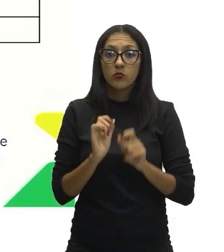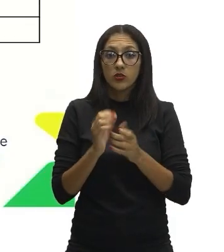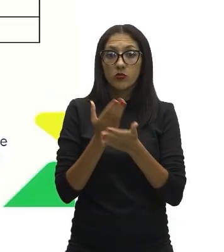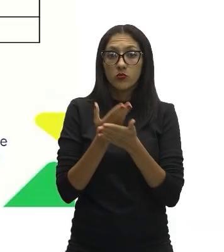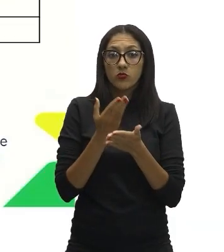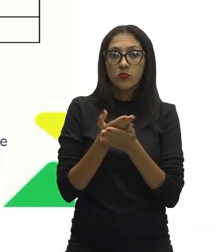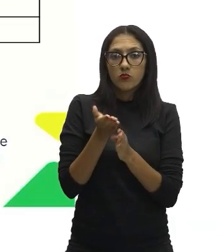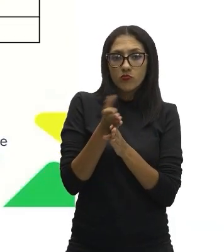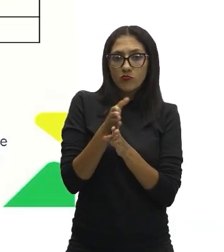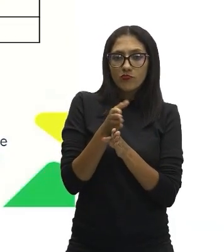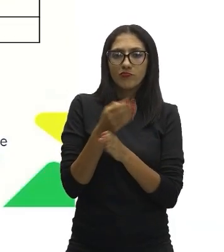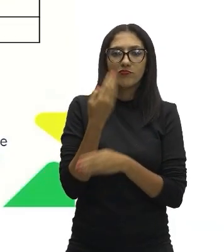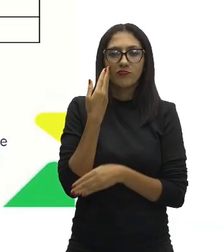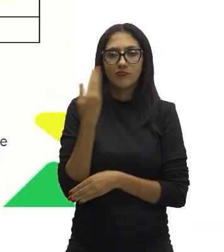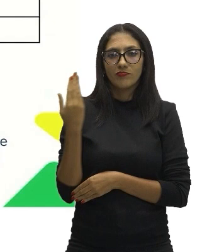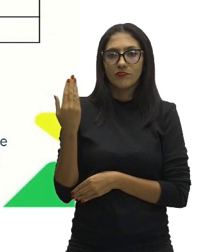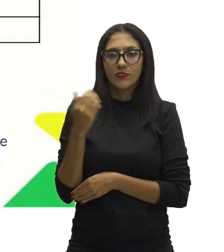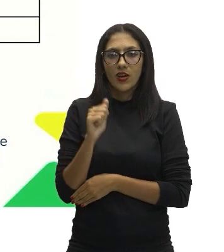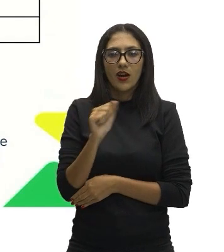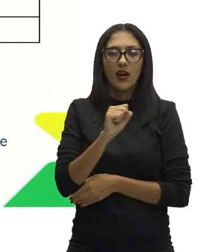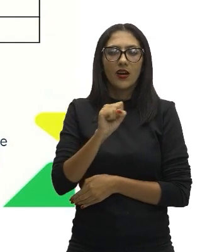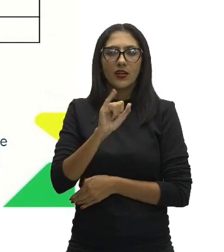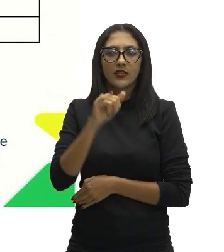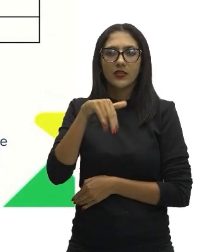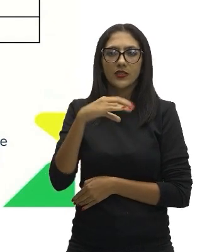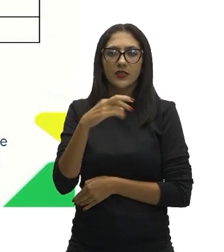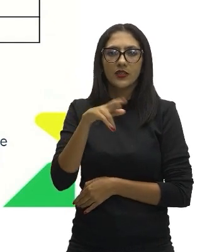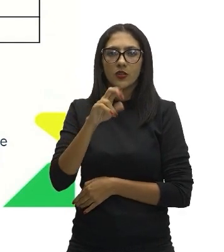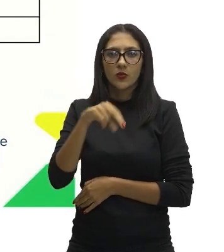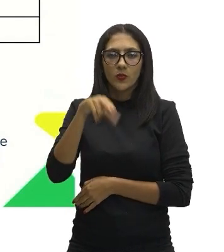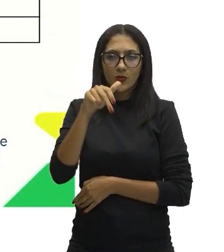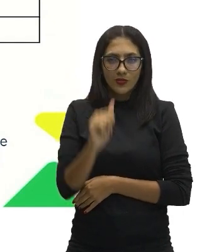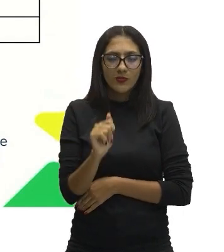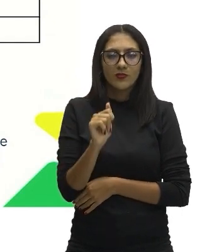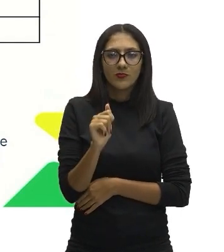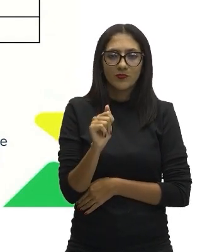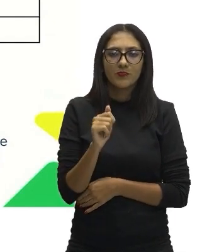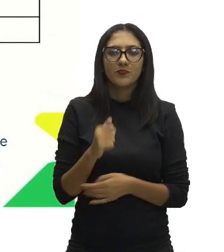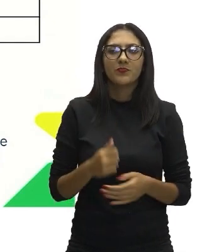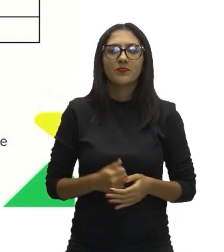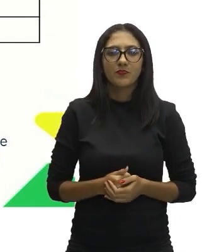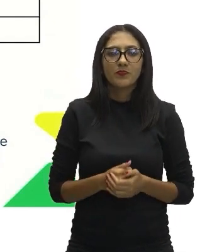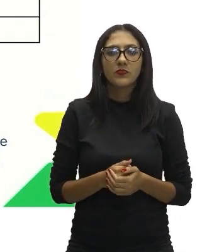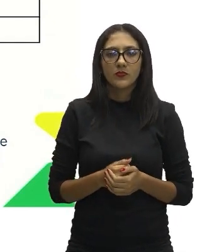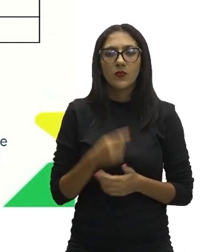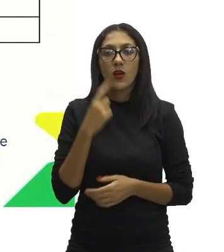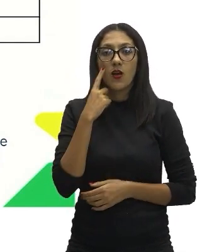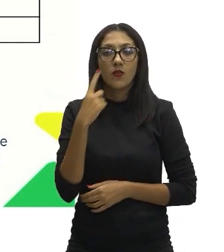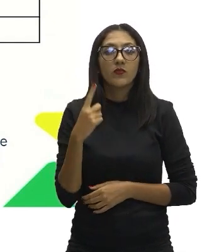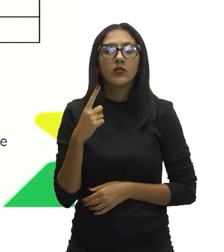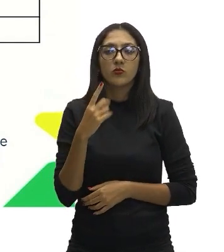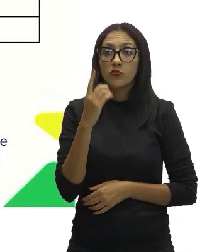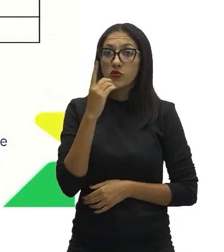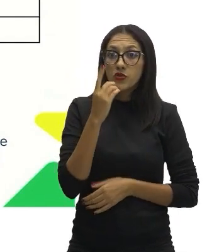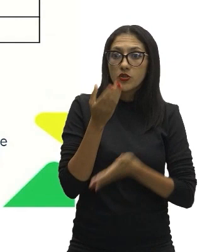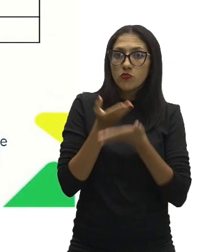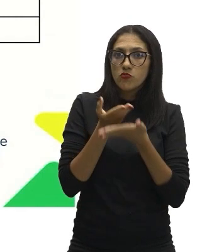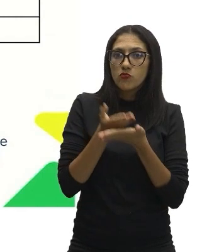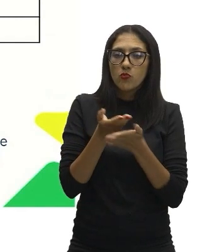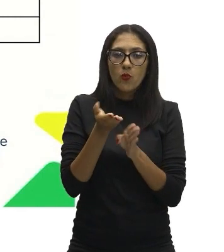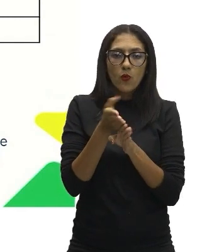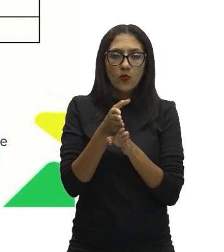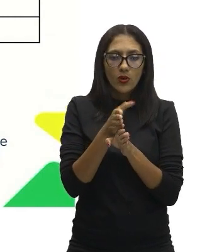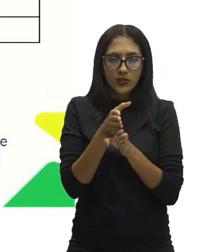esse plano aí que vai para o professor presencial executar aí as aulas assíncronas, né? Também é um plano